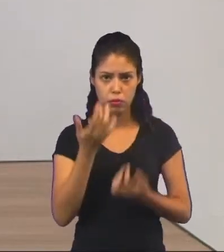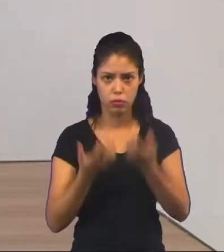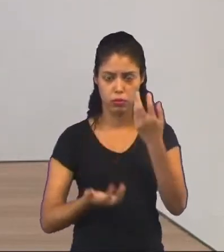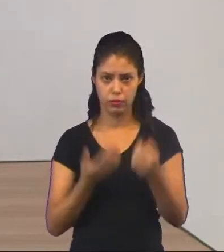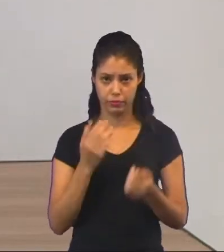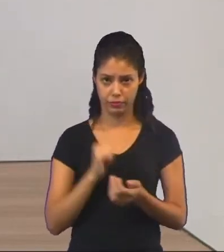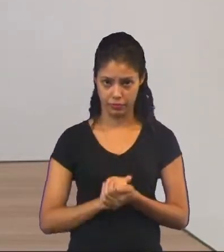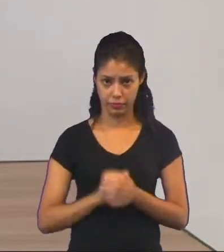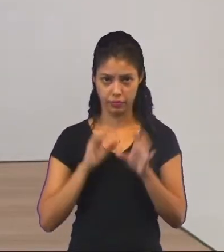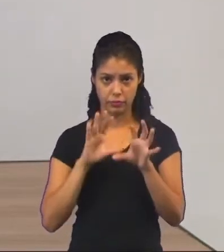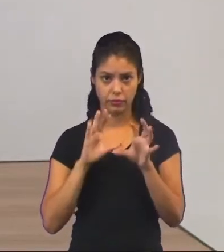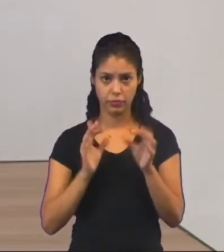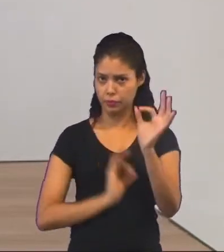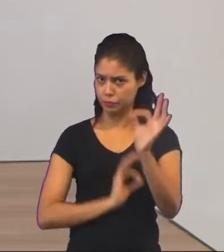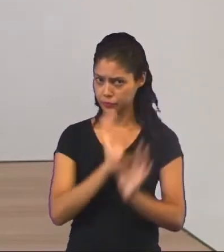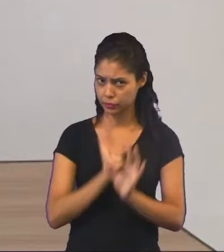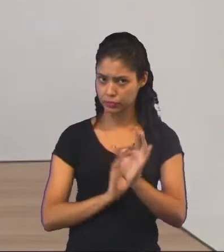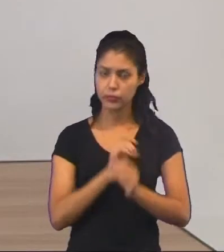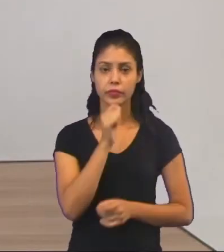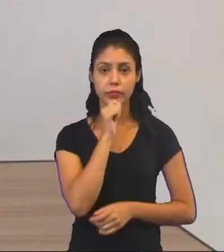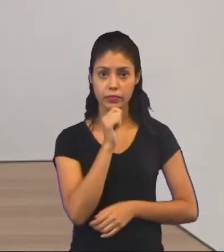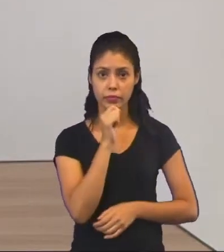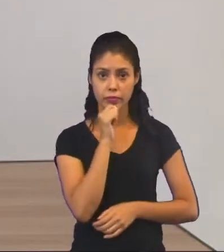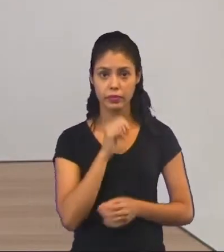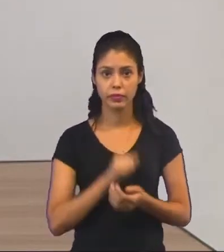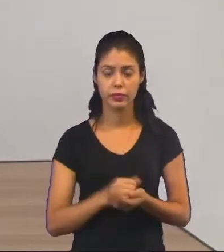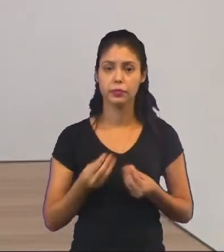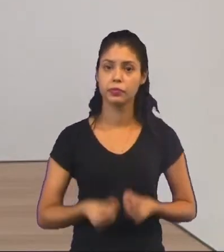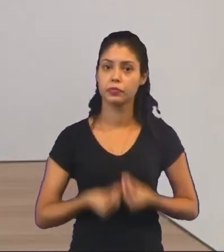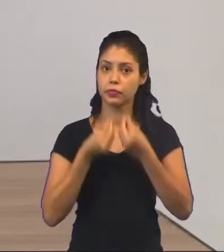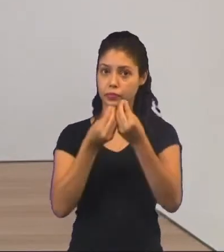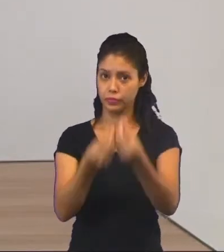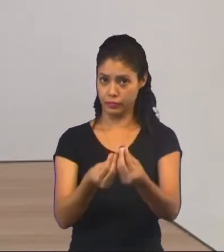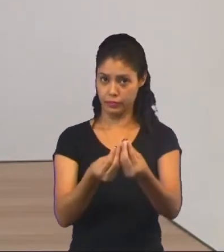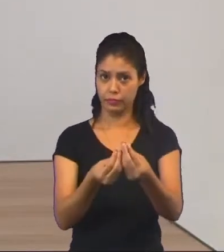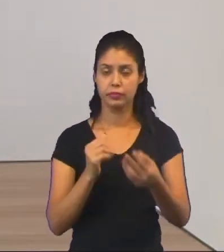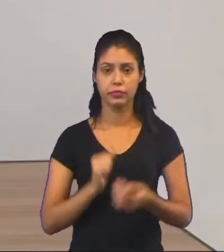né, em um momento ali do seu preparo, ela é servida